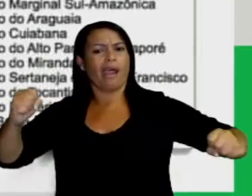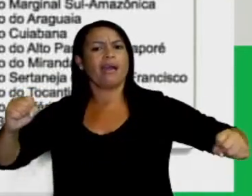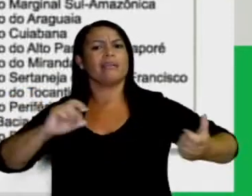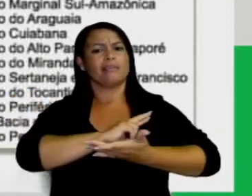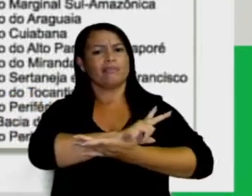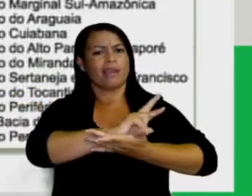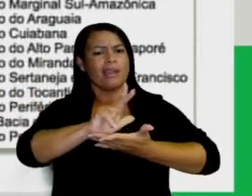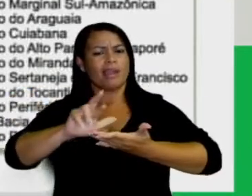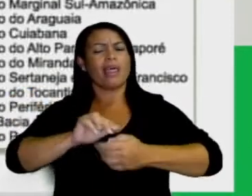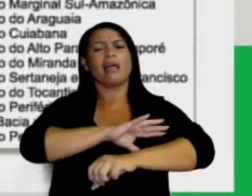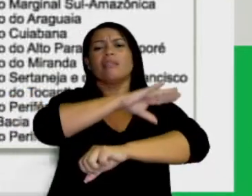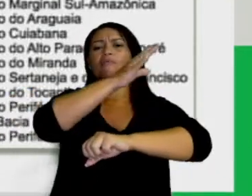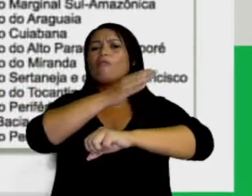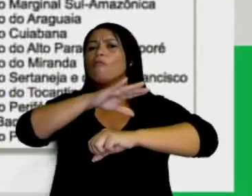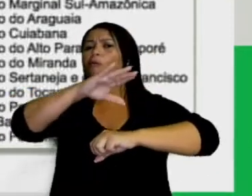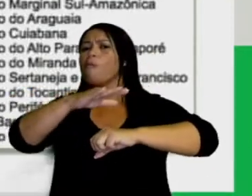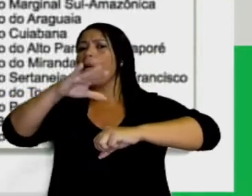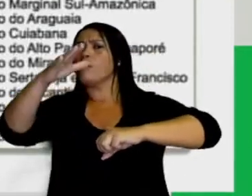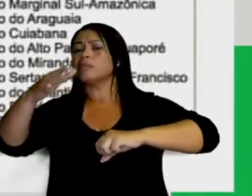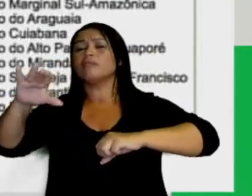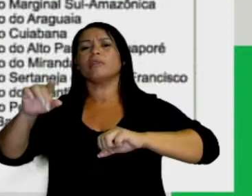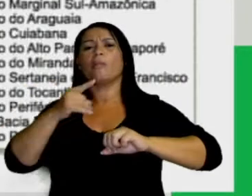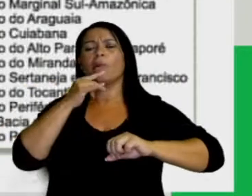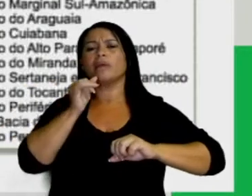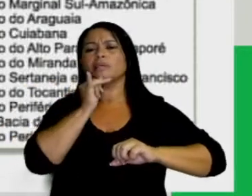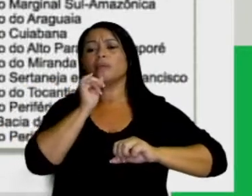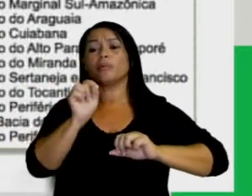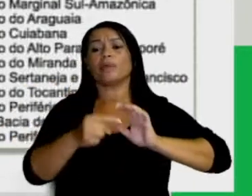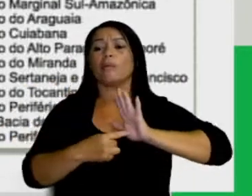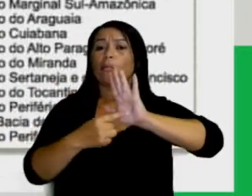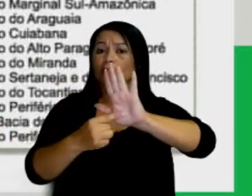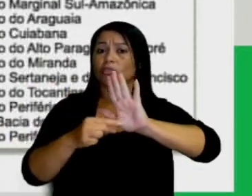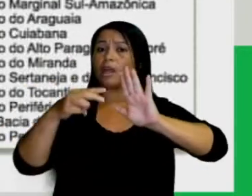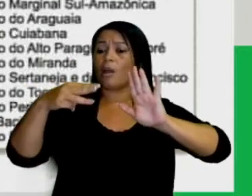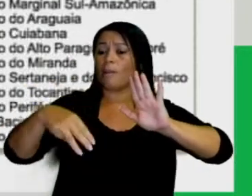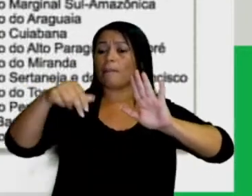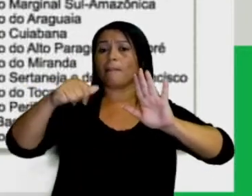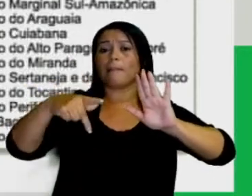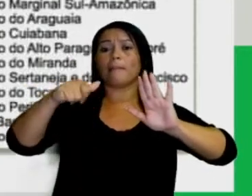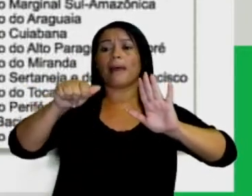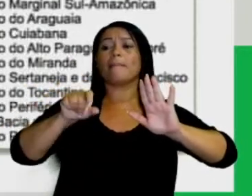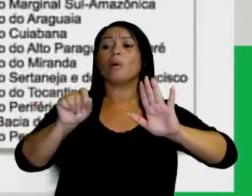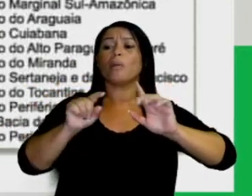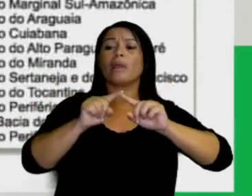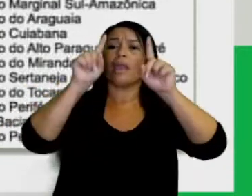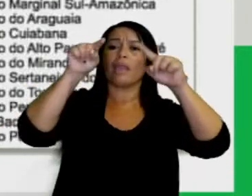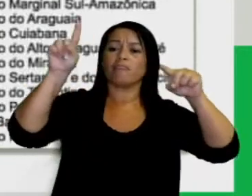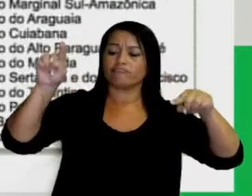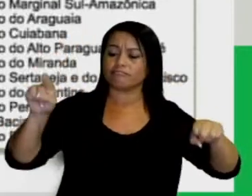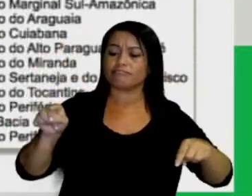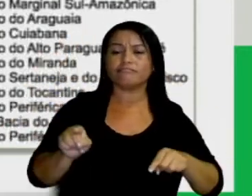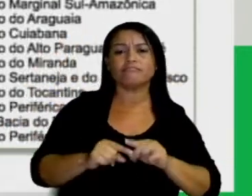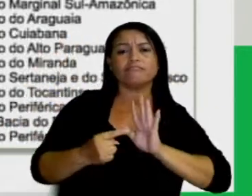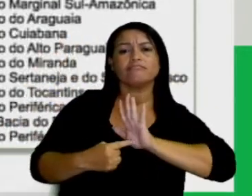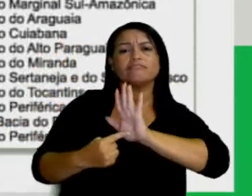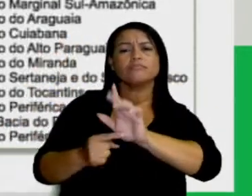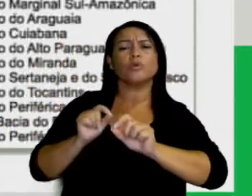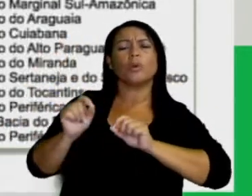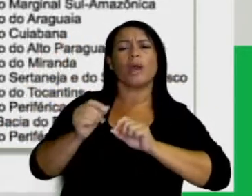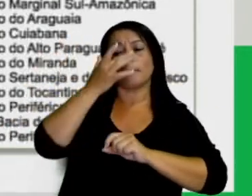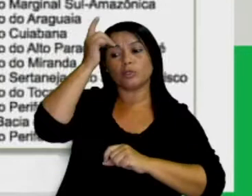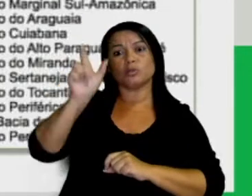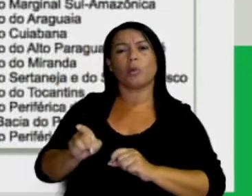de formas de relevo, tá? Então, esse mapa, por exemplo, ele mostra a classificação do relevo brasileiro com base em um